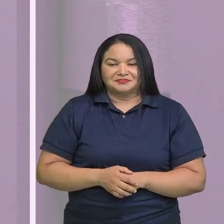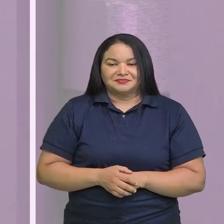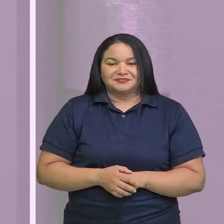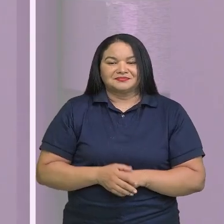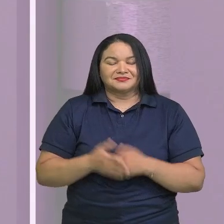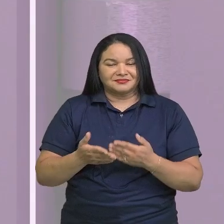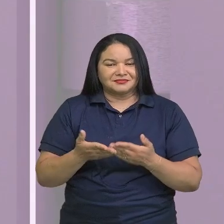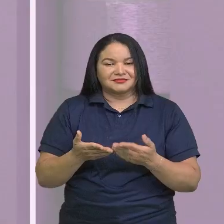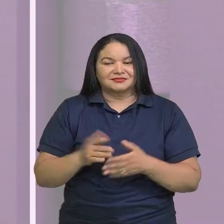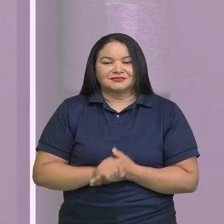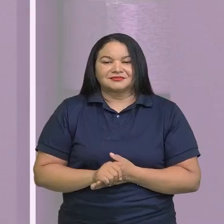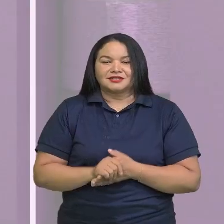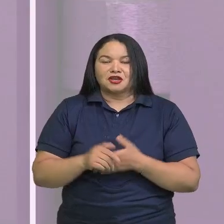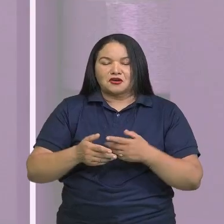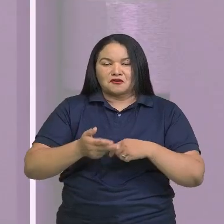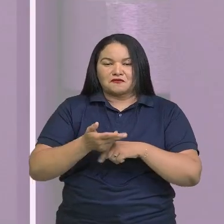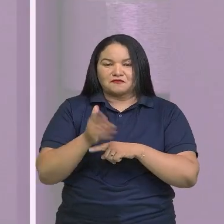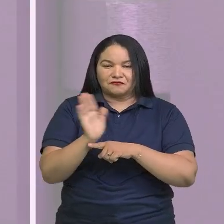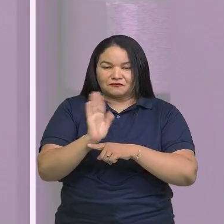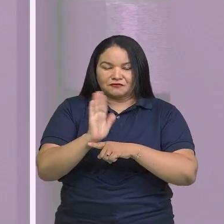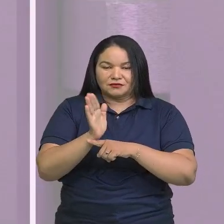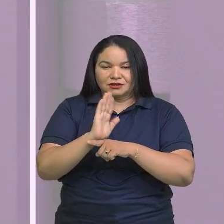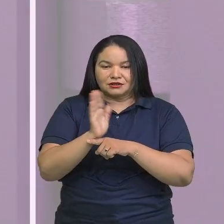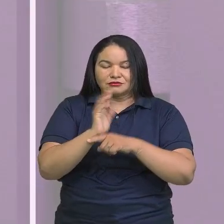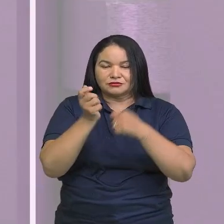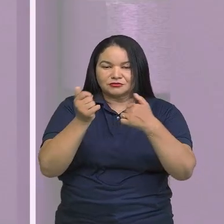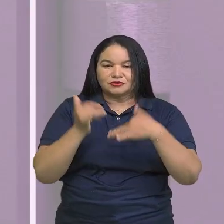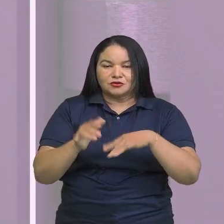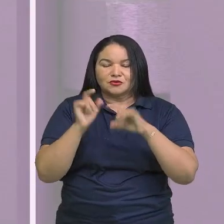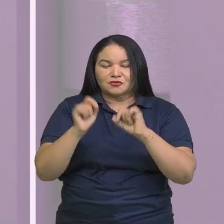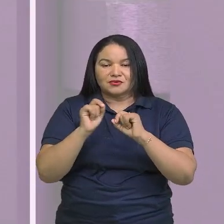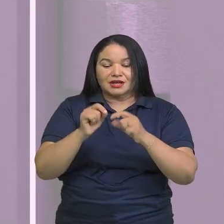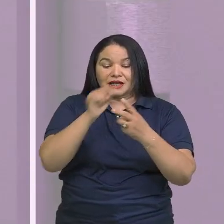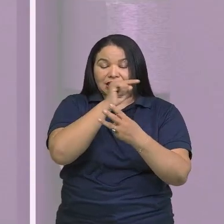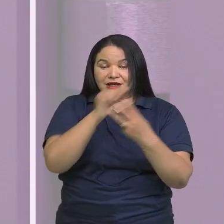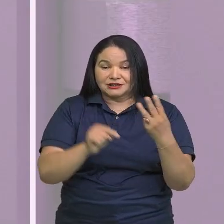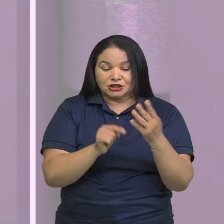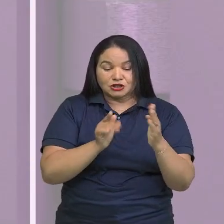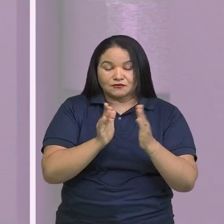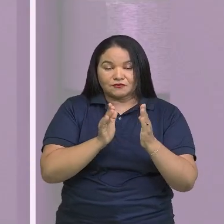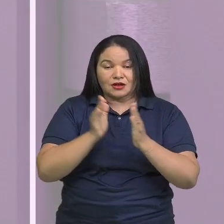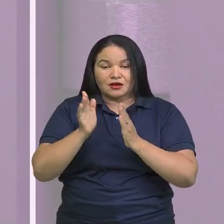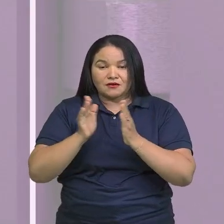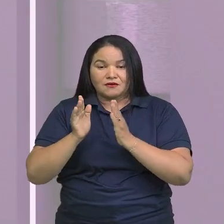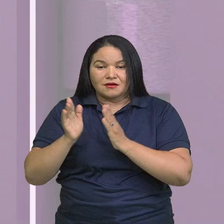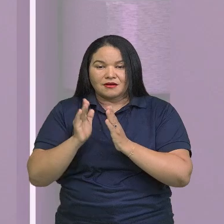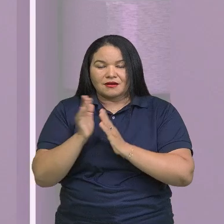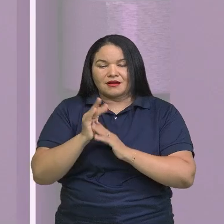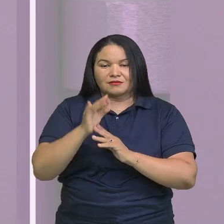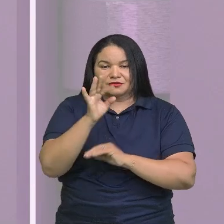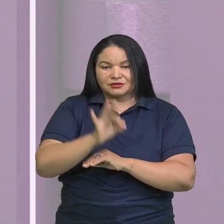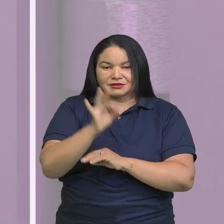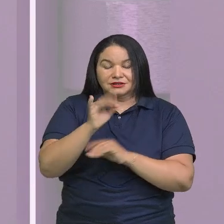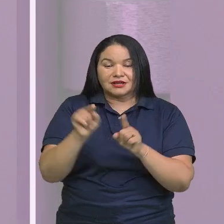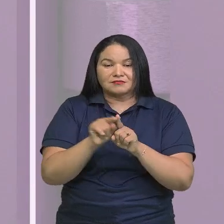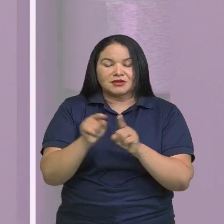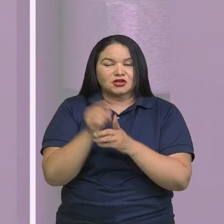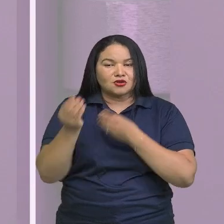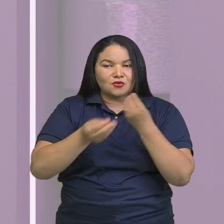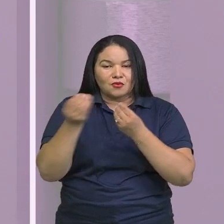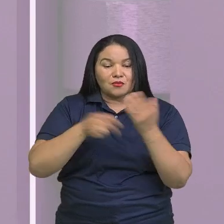Pois é, queridos, o nosso vídeo aí mostrou, não é, as três representações da porcentagem e ainda veio nos ensinando como é que se lê.